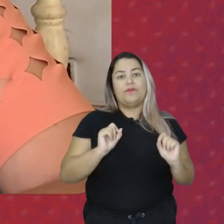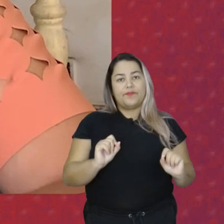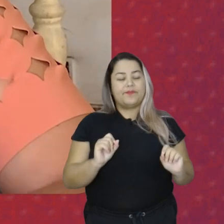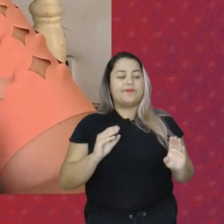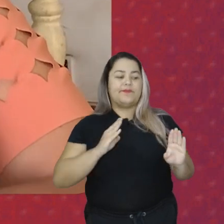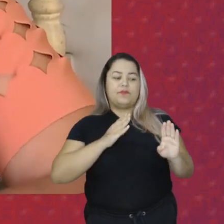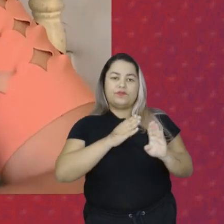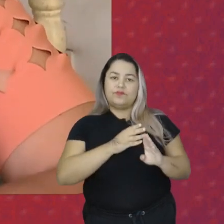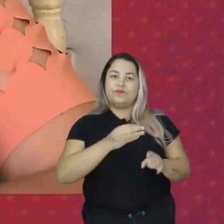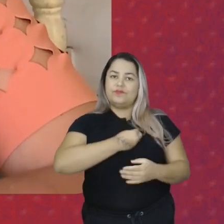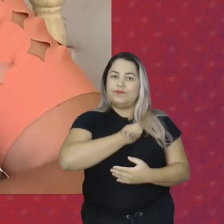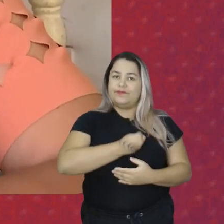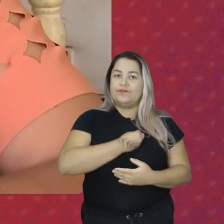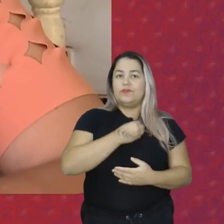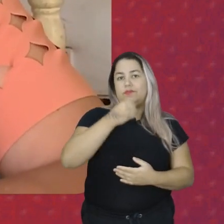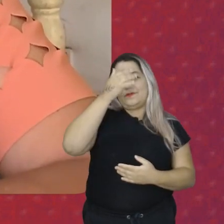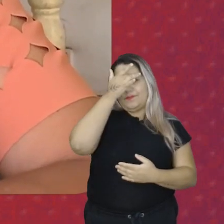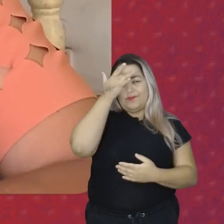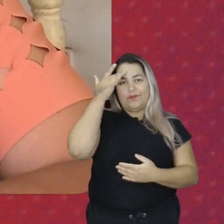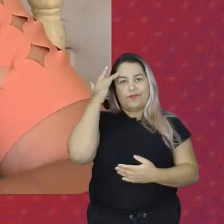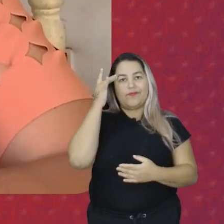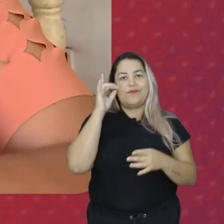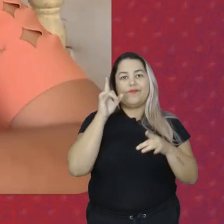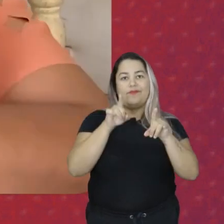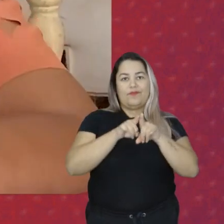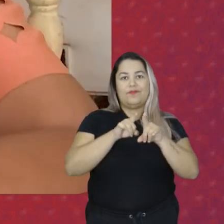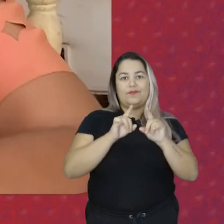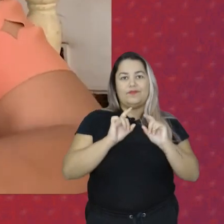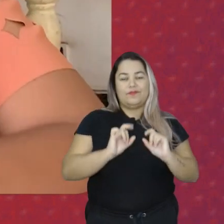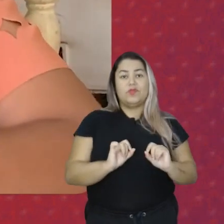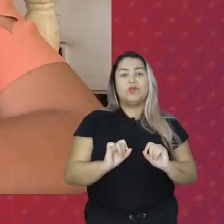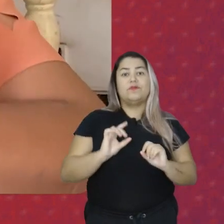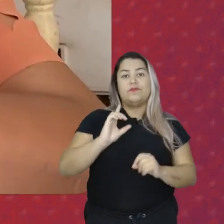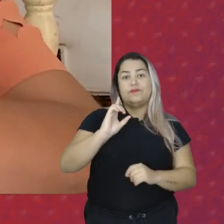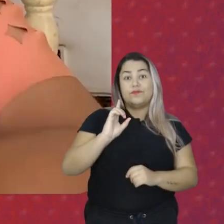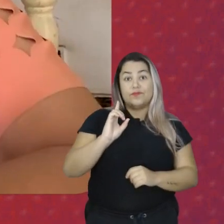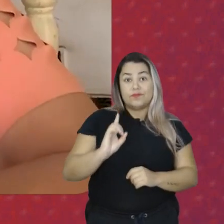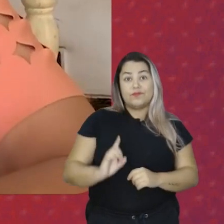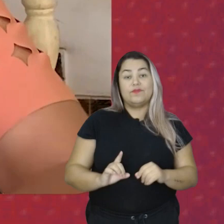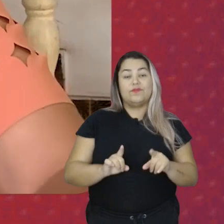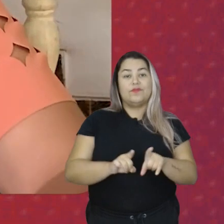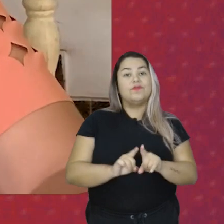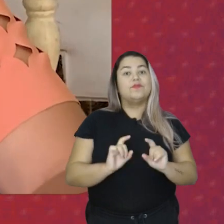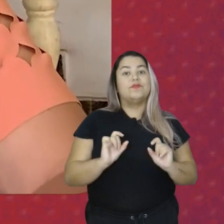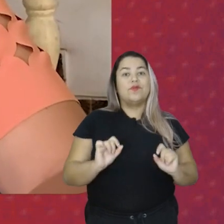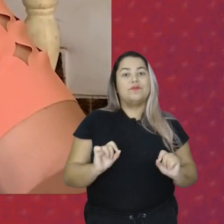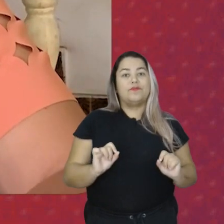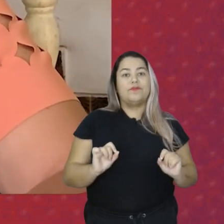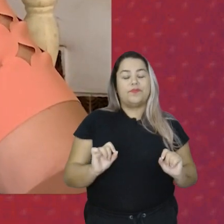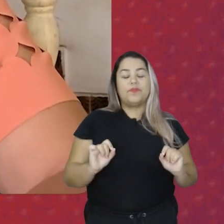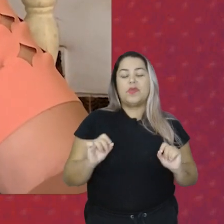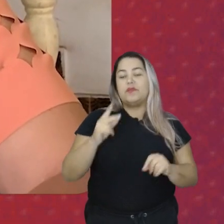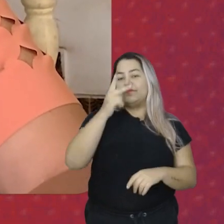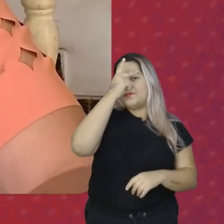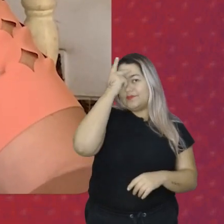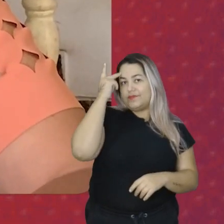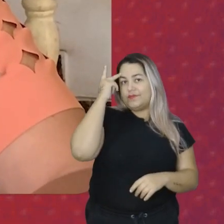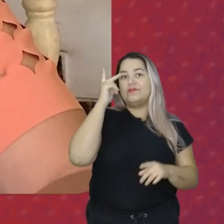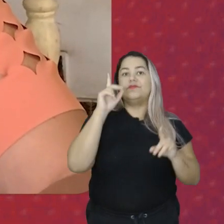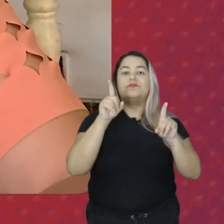na vida das pessoas com deficiência, nos direitos, na discussão dos direitos das pessoas